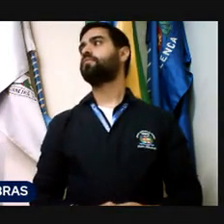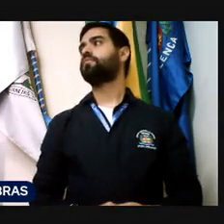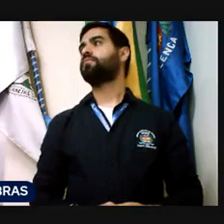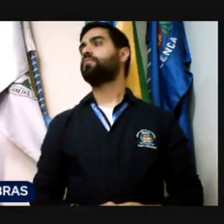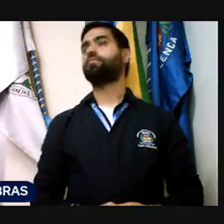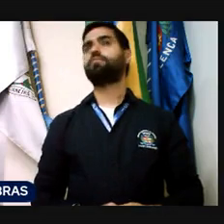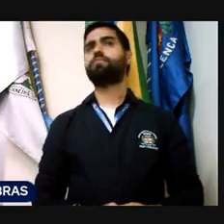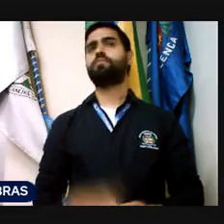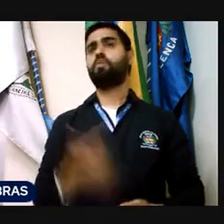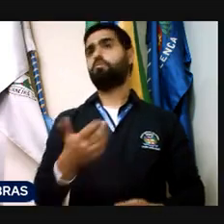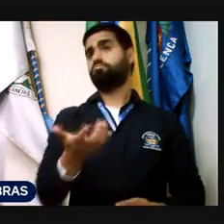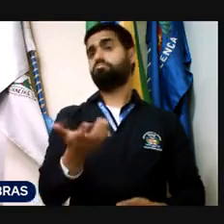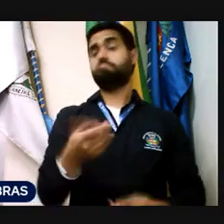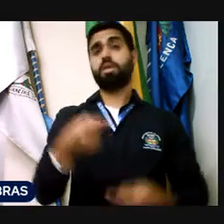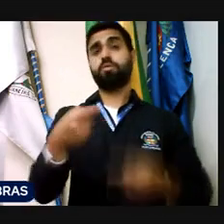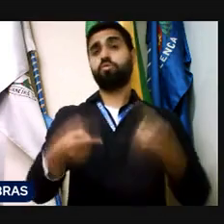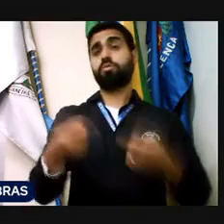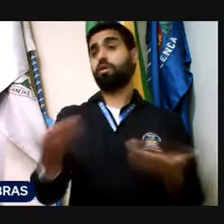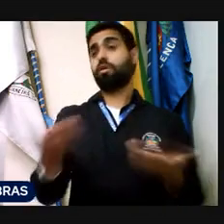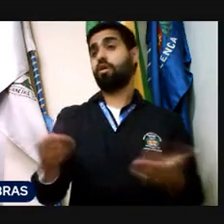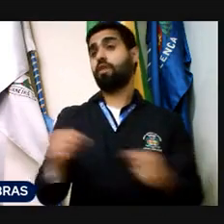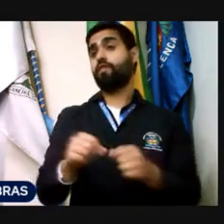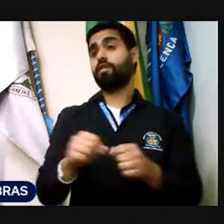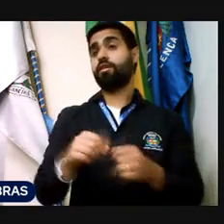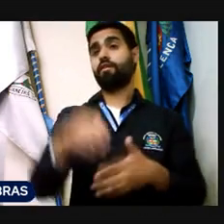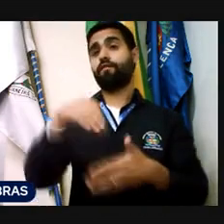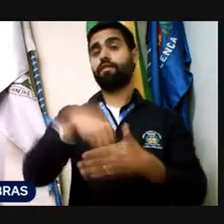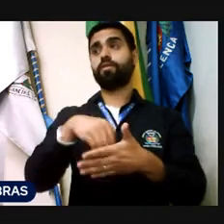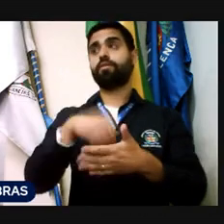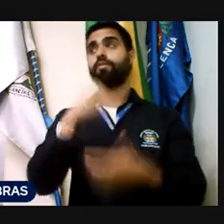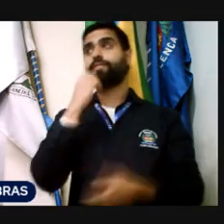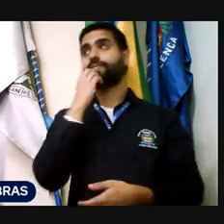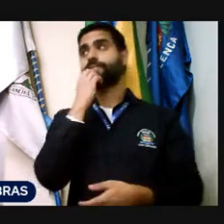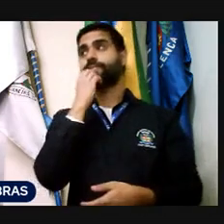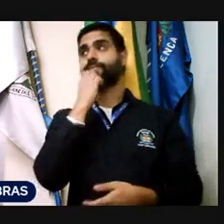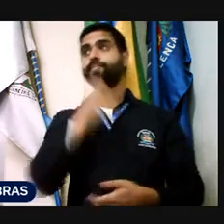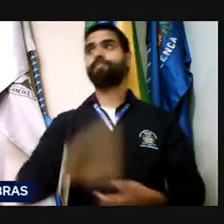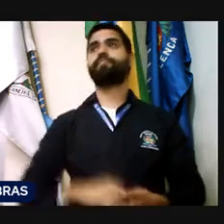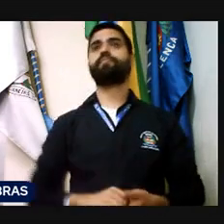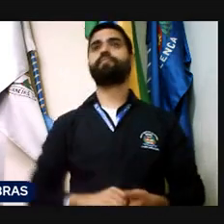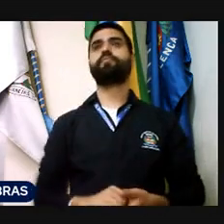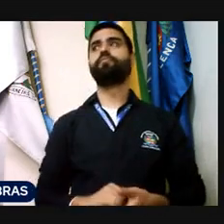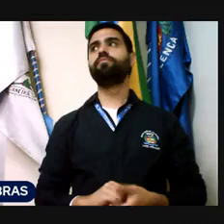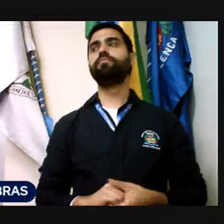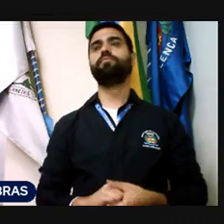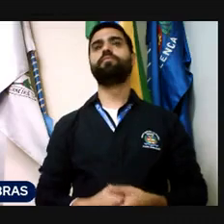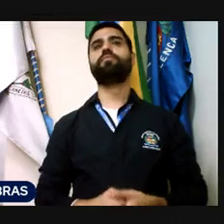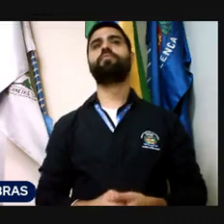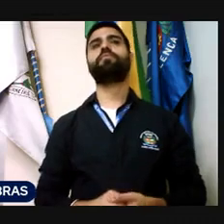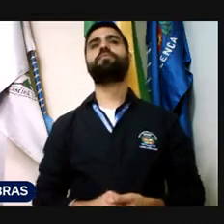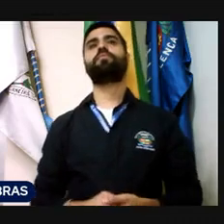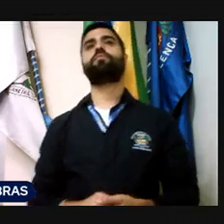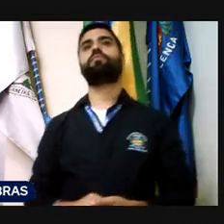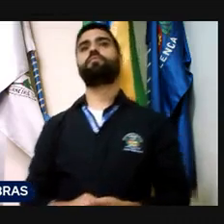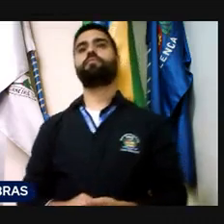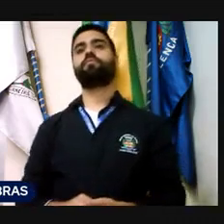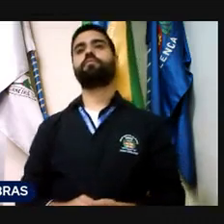não havendo nenhum vereador que discutir, passa ao regime de votação. Os vereadores que concordam permaneçam como